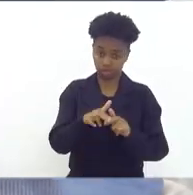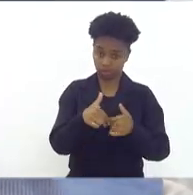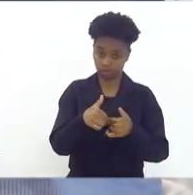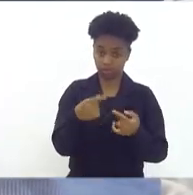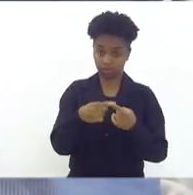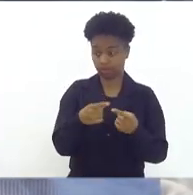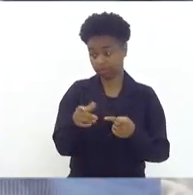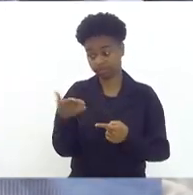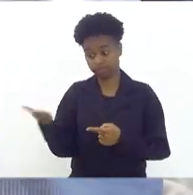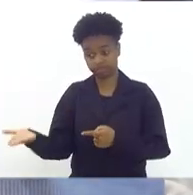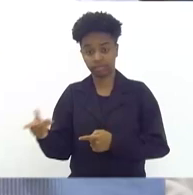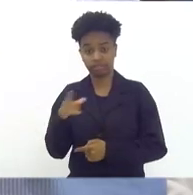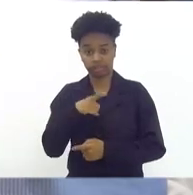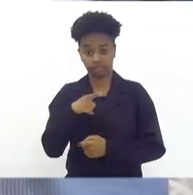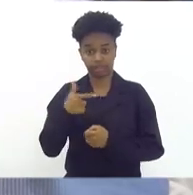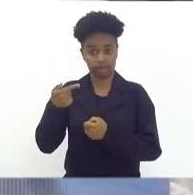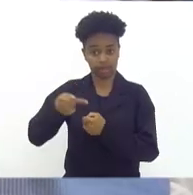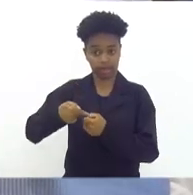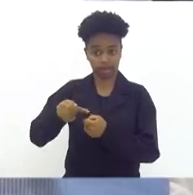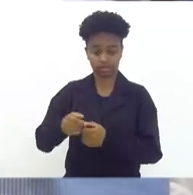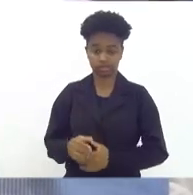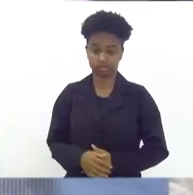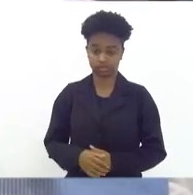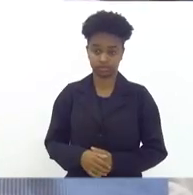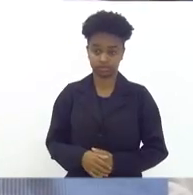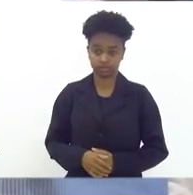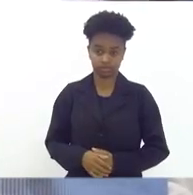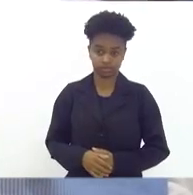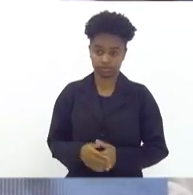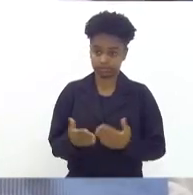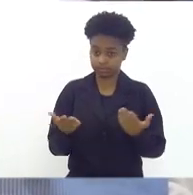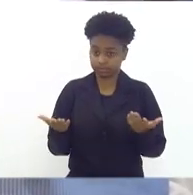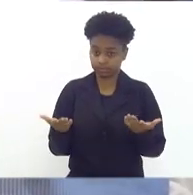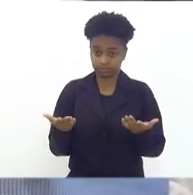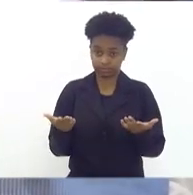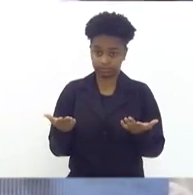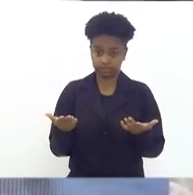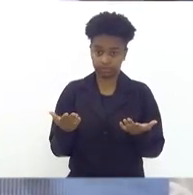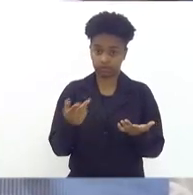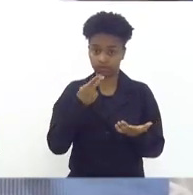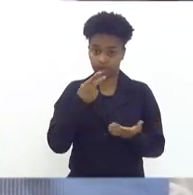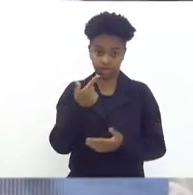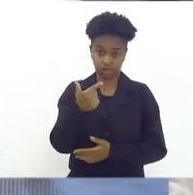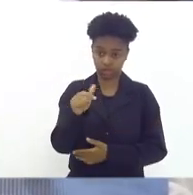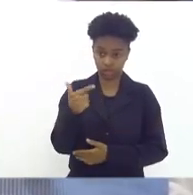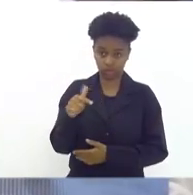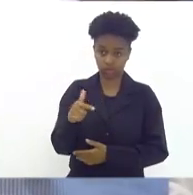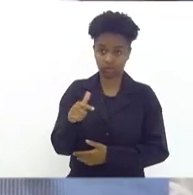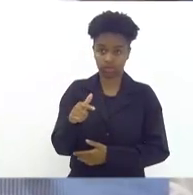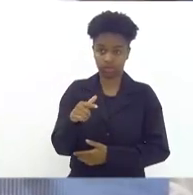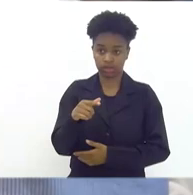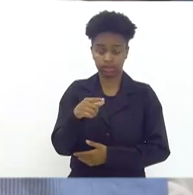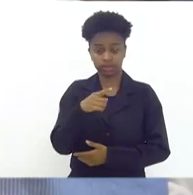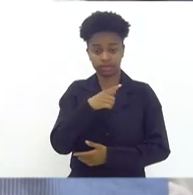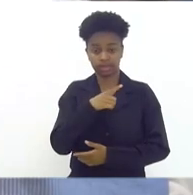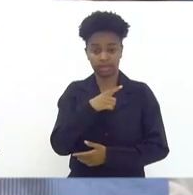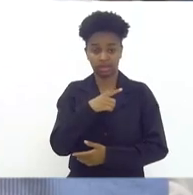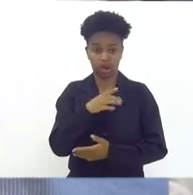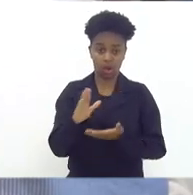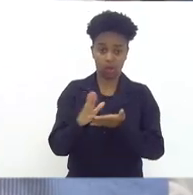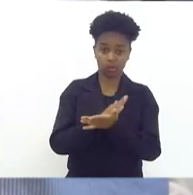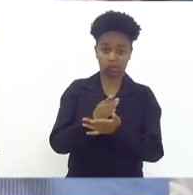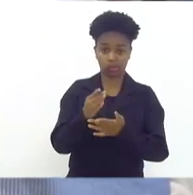tem gás é 50 metros isso aí estava no meio de medo políticos